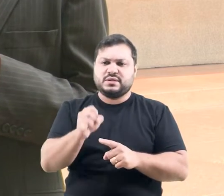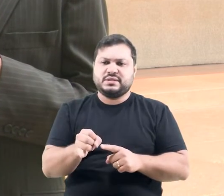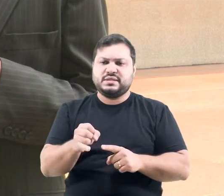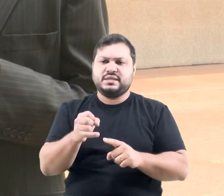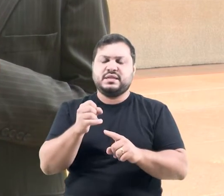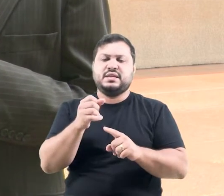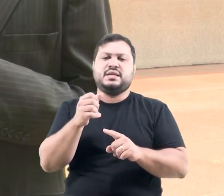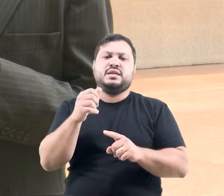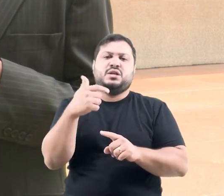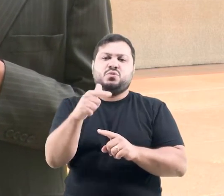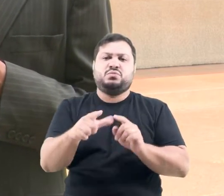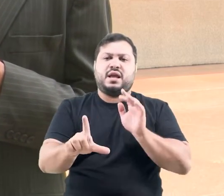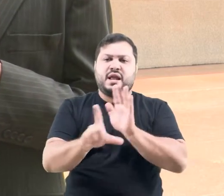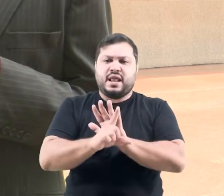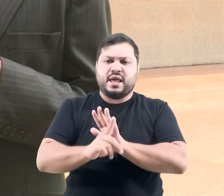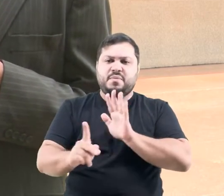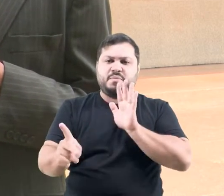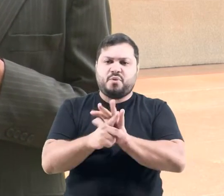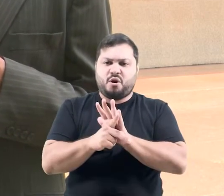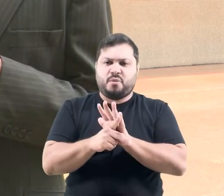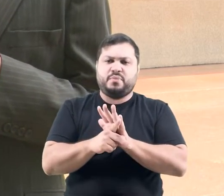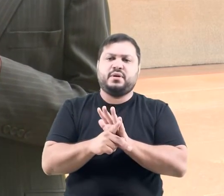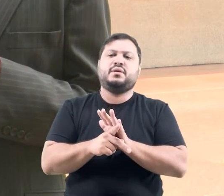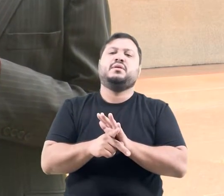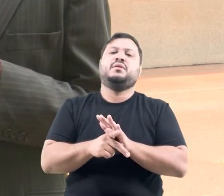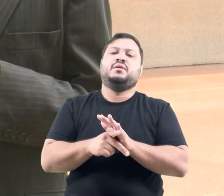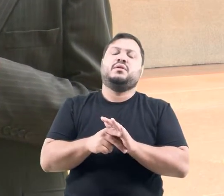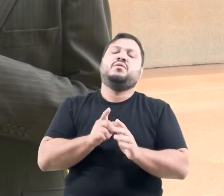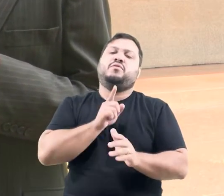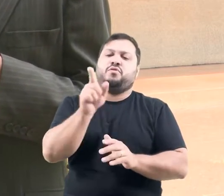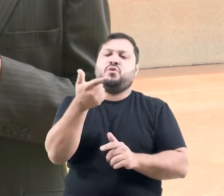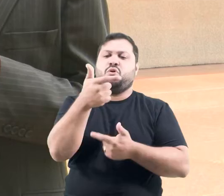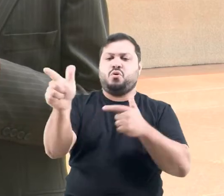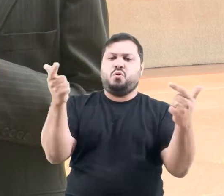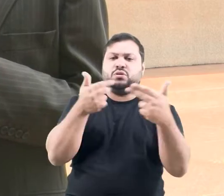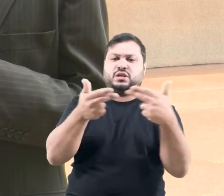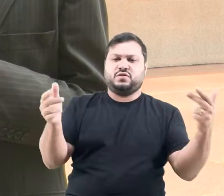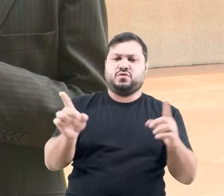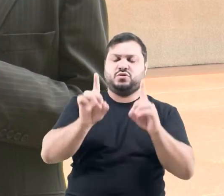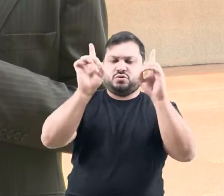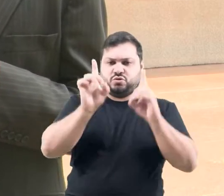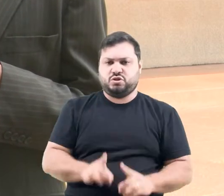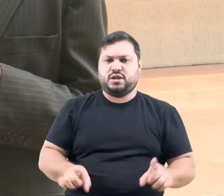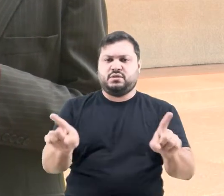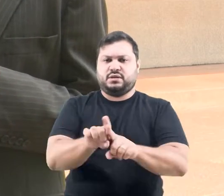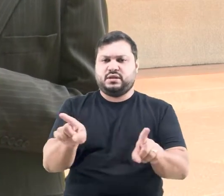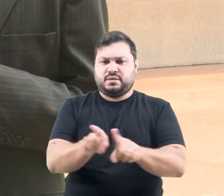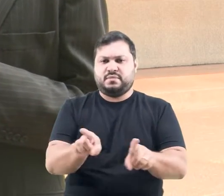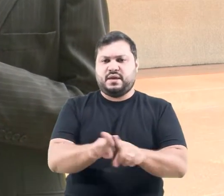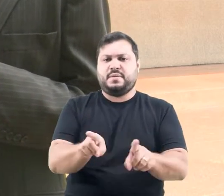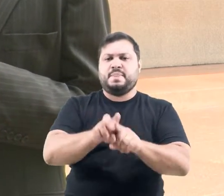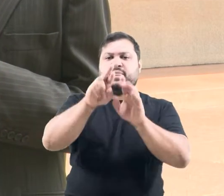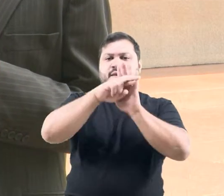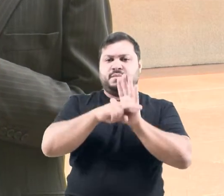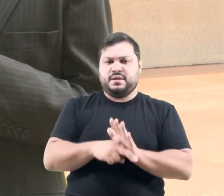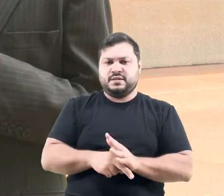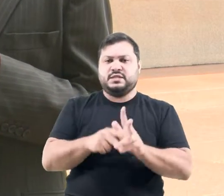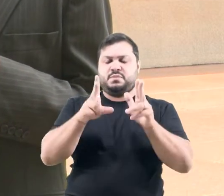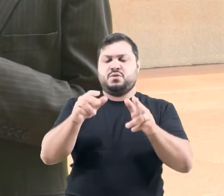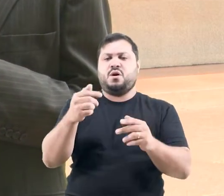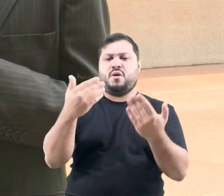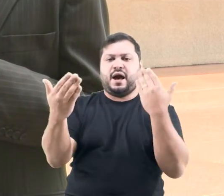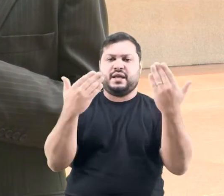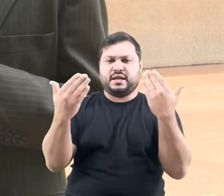caso, na ausência de previsão legal específica, recorreu a outras fontes do direito, dentre elas, princípios